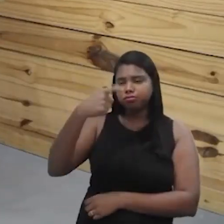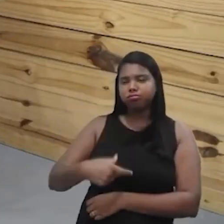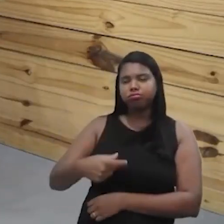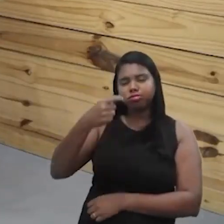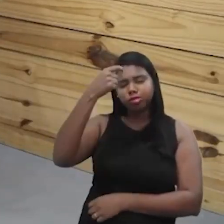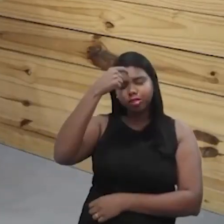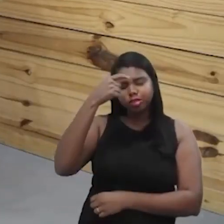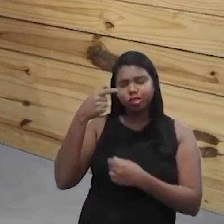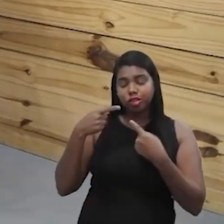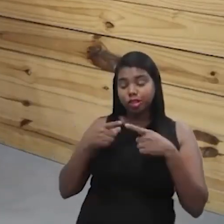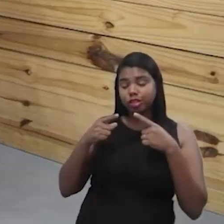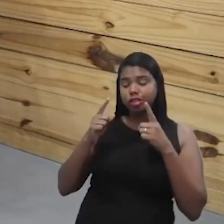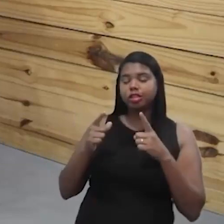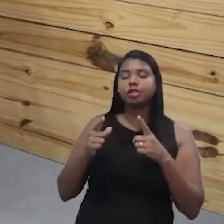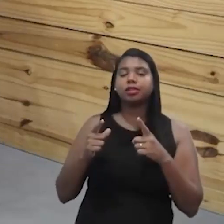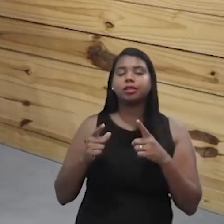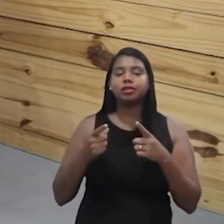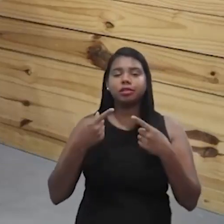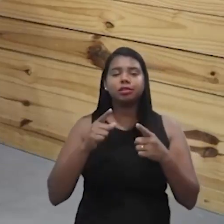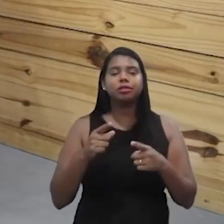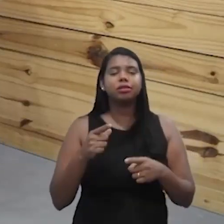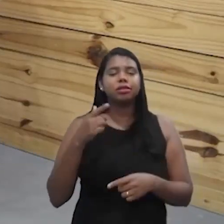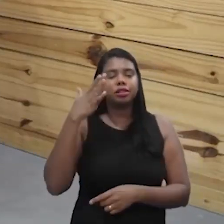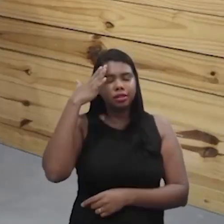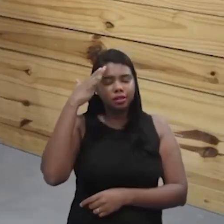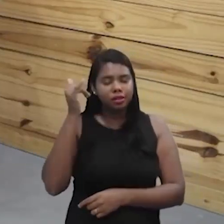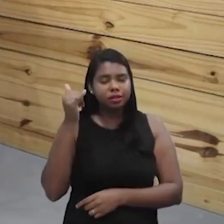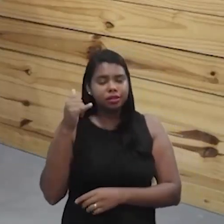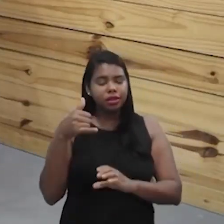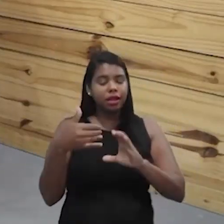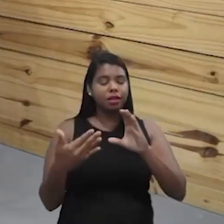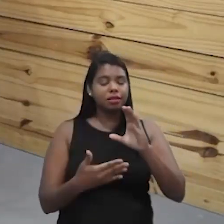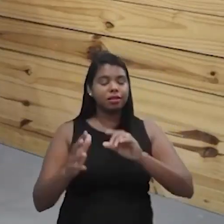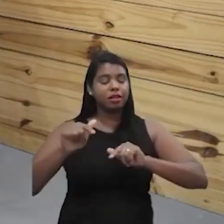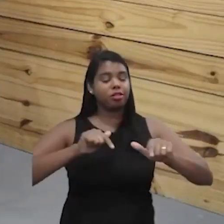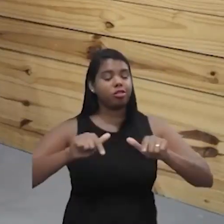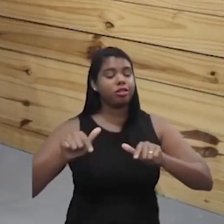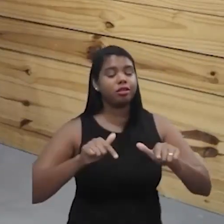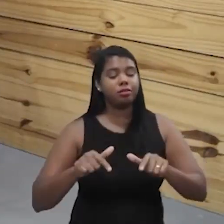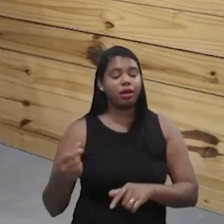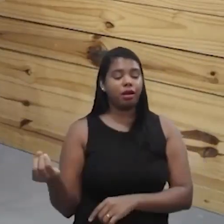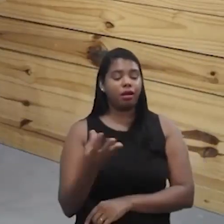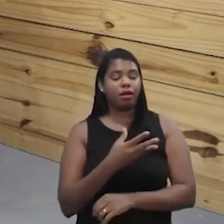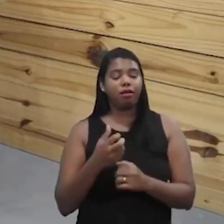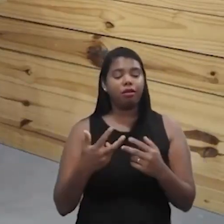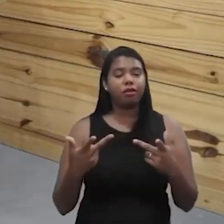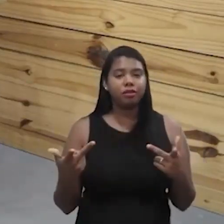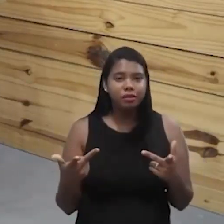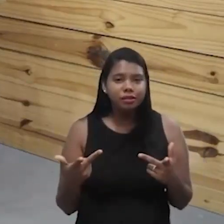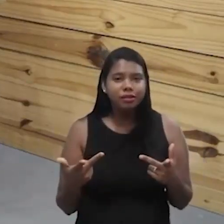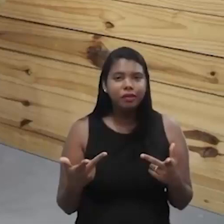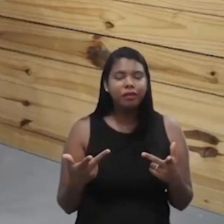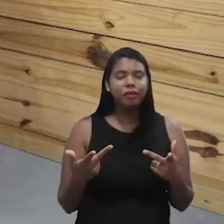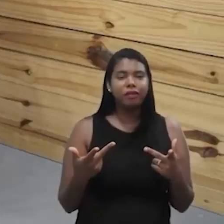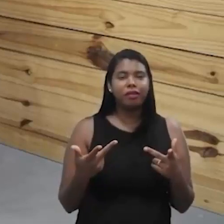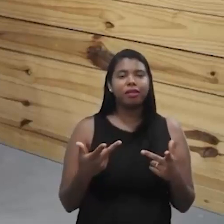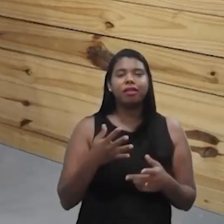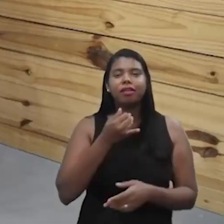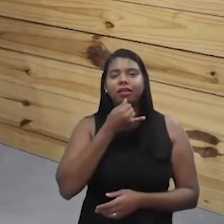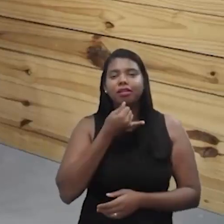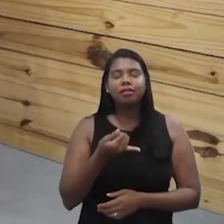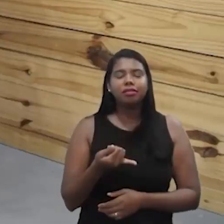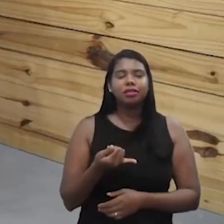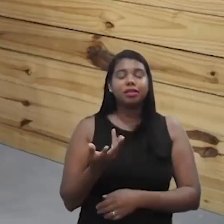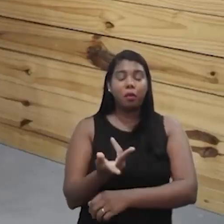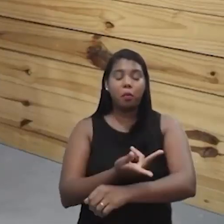pensamento crítico, eu preciso ser uma pessoa que tenha essa característica de trabalhar com inovação, eu tenho que ser uma pessoa